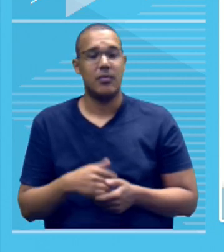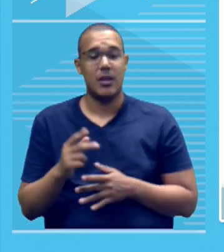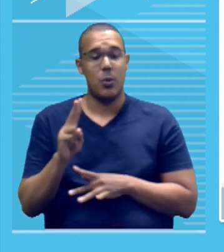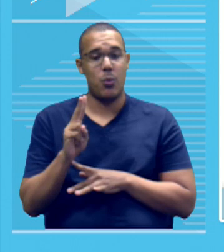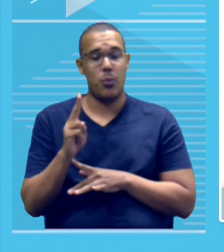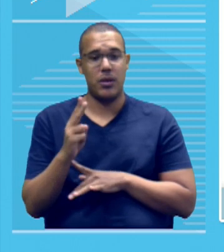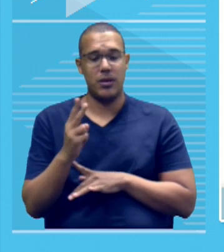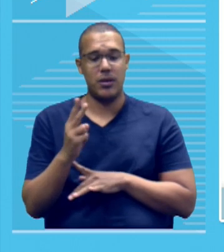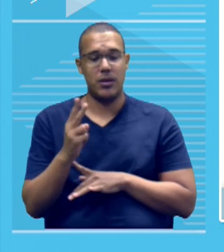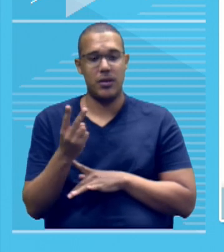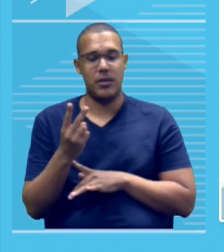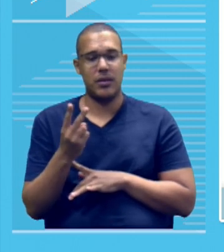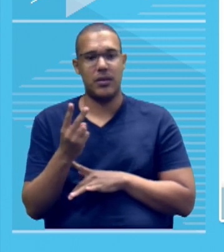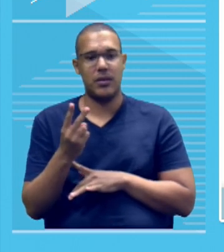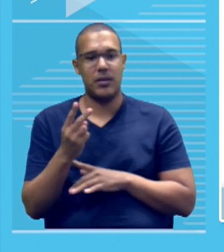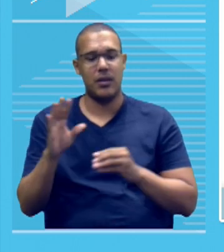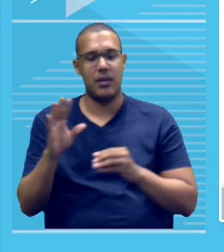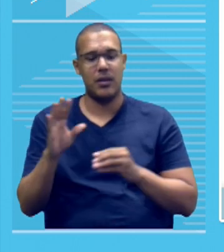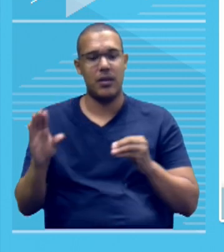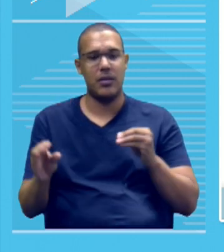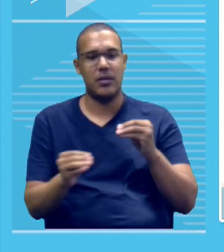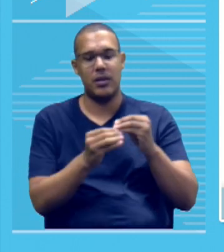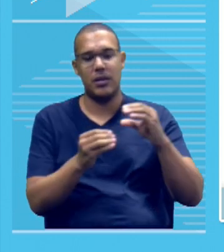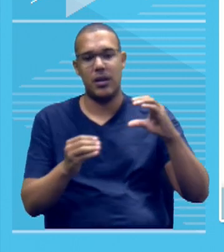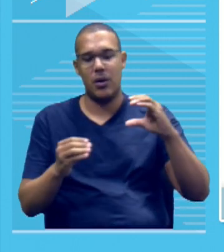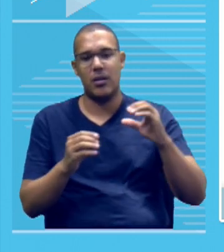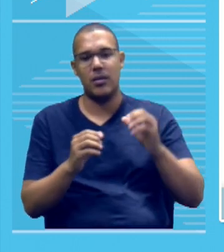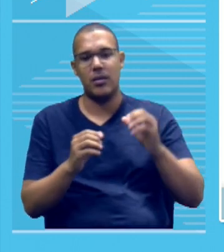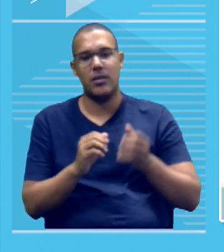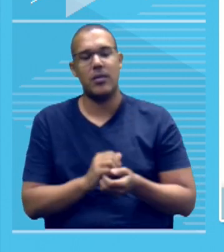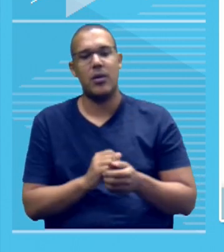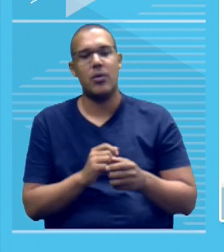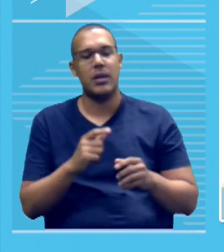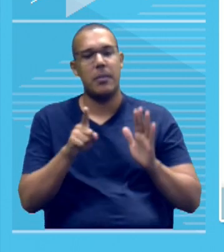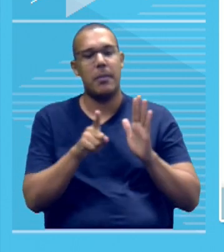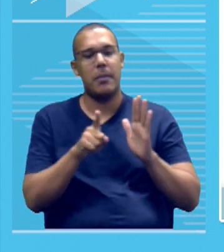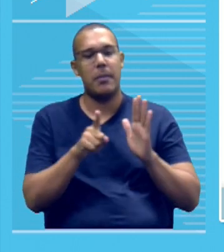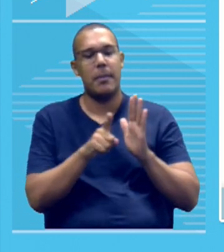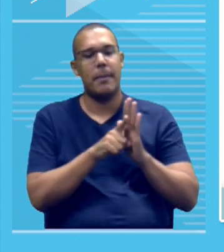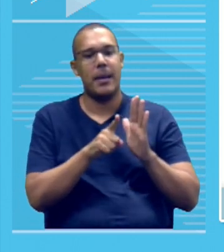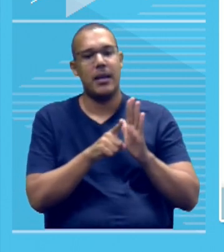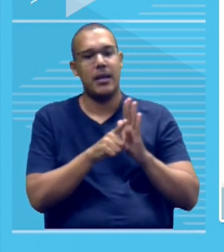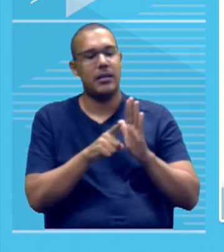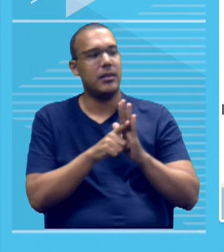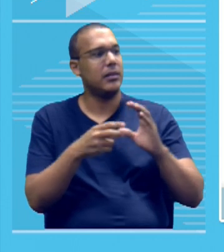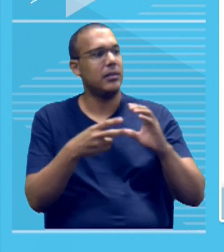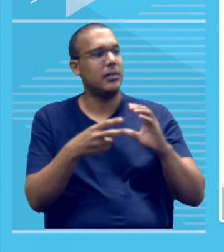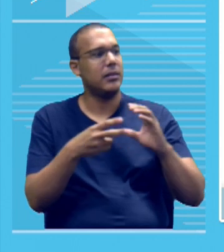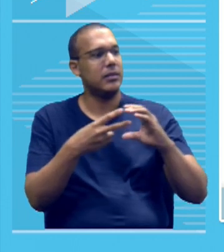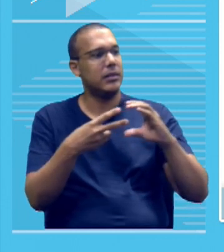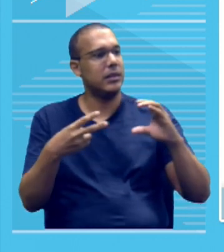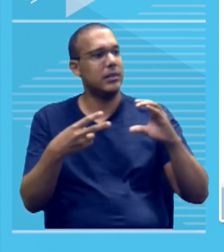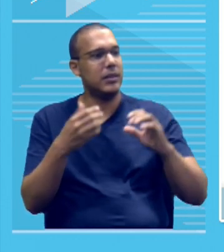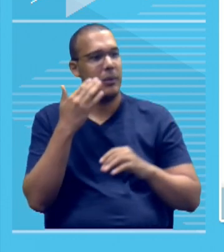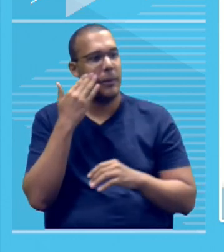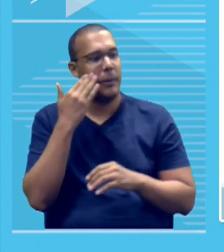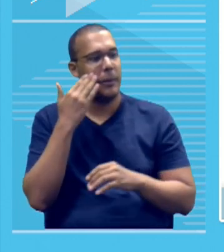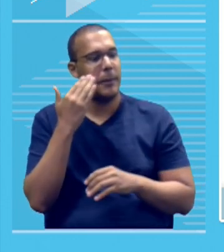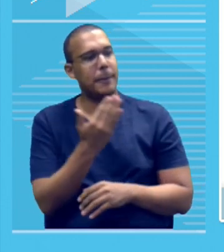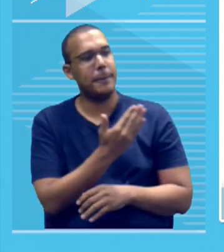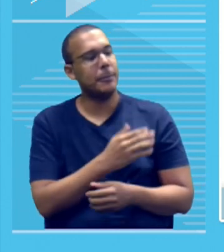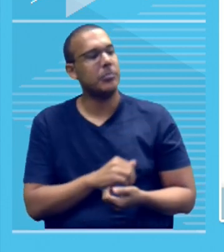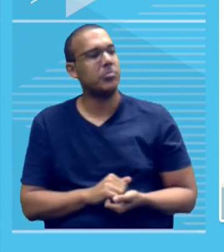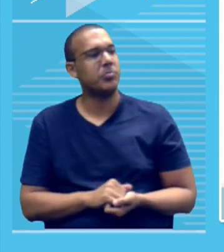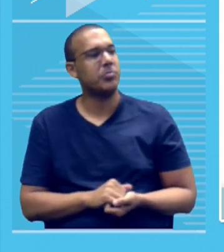hidrogênio, certo, será adicionado ao carbono menos hidrogenado. Olha o que aconteceu aqui. Ó. Se